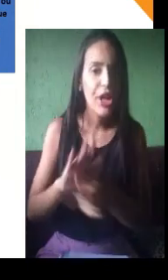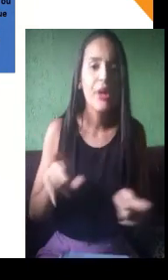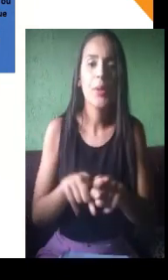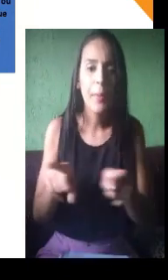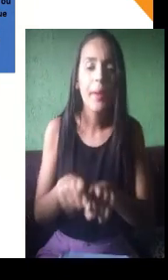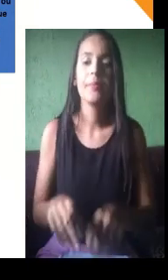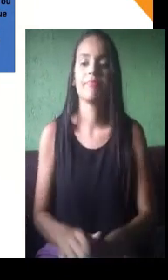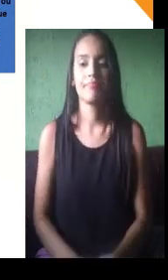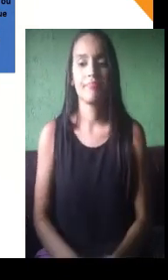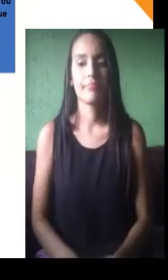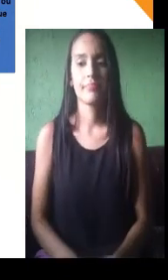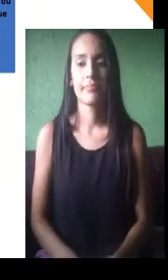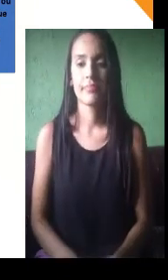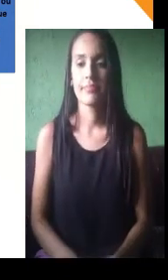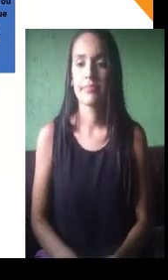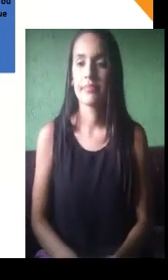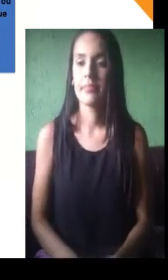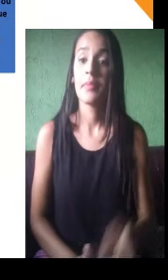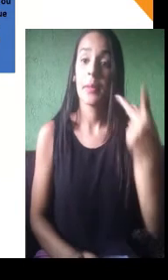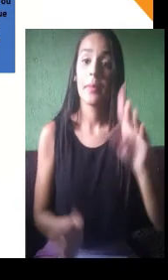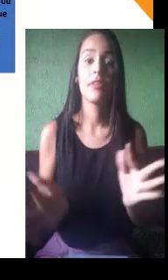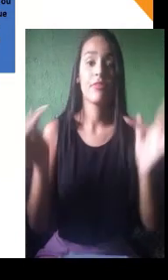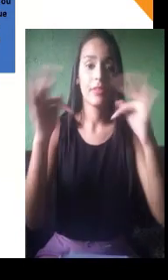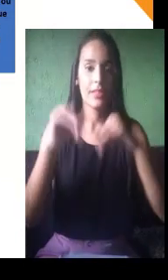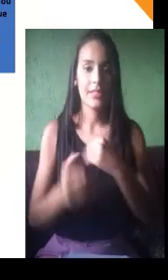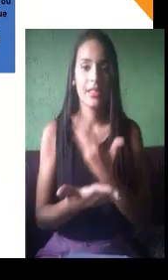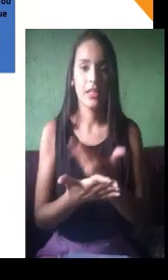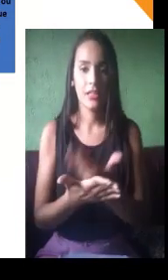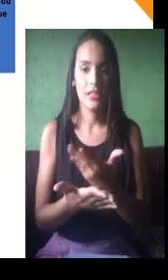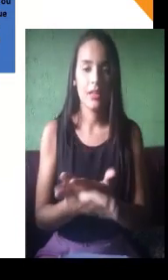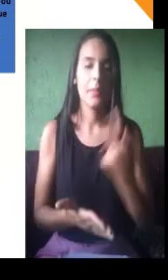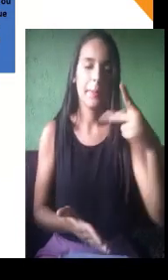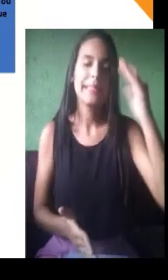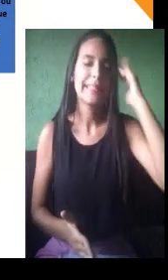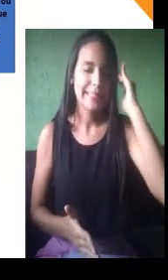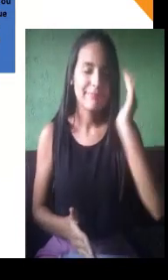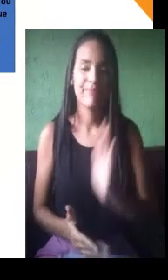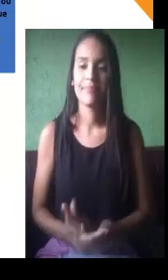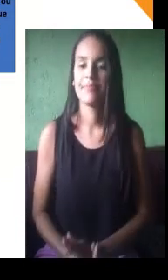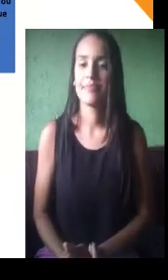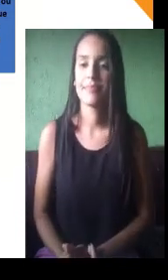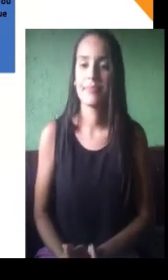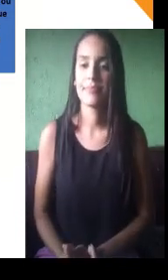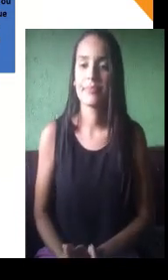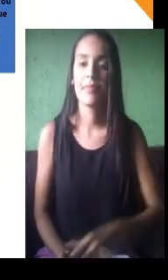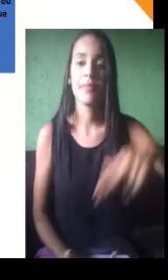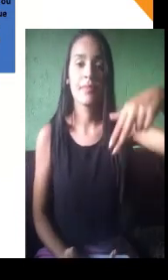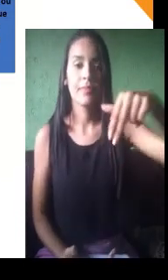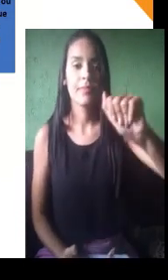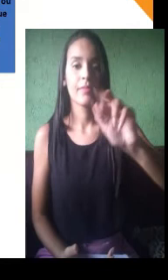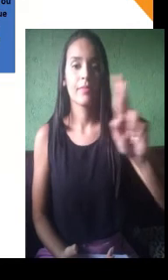integram o interior dos gêneros. Narração, descrição, exposição, argumentação, injunção. e os